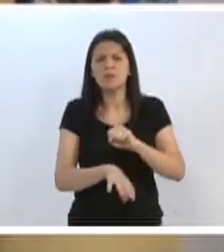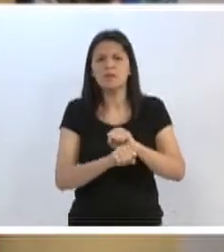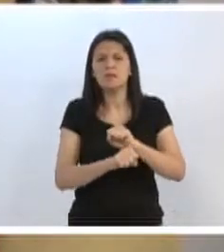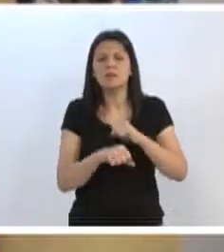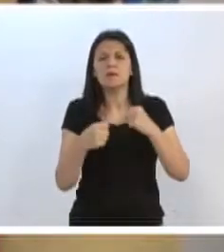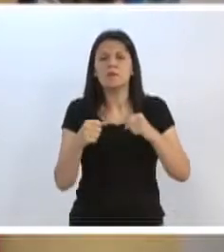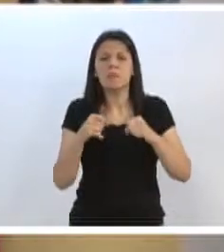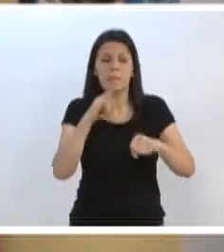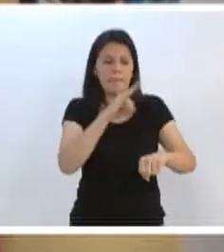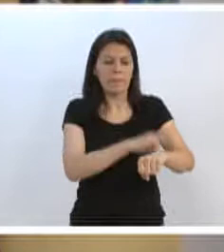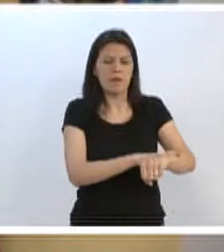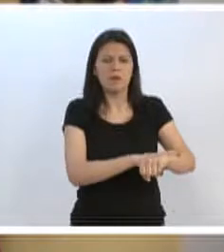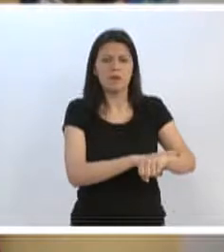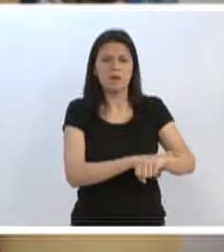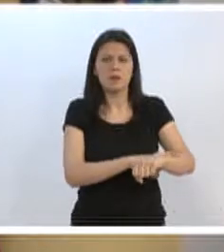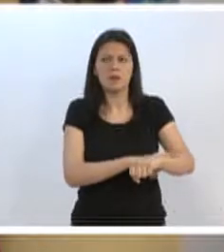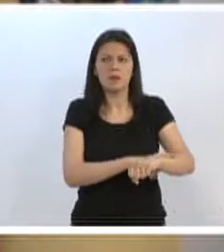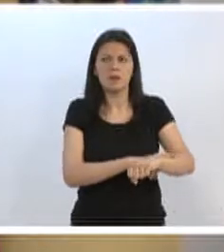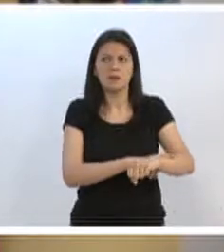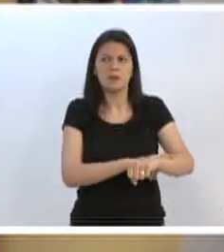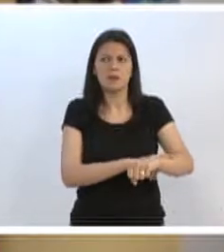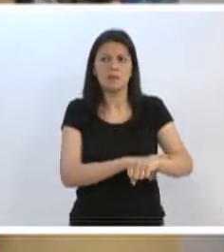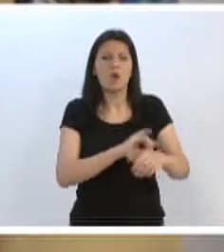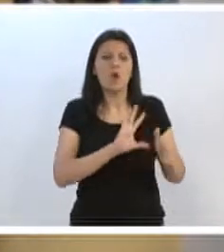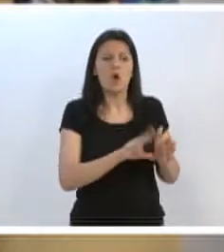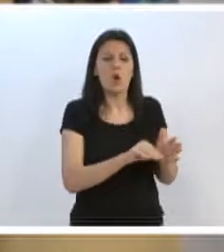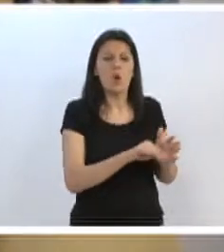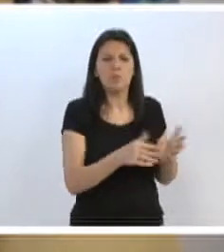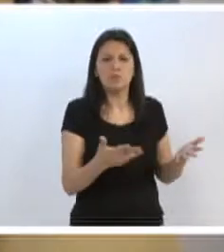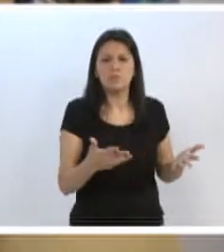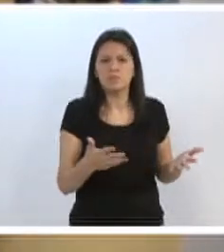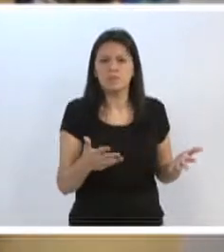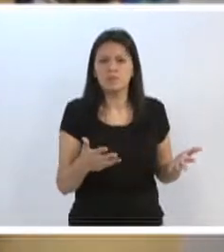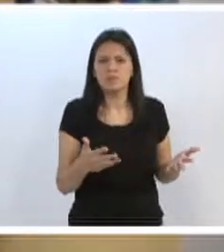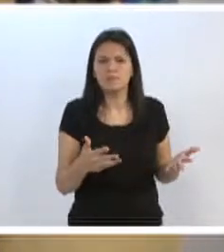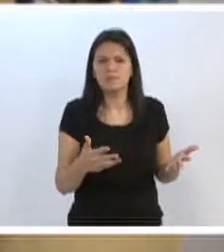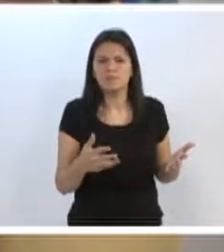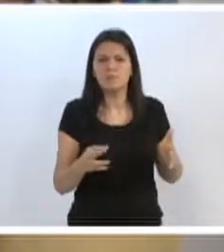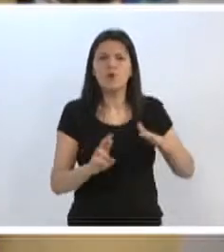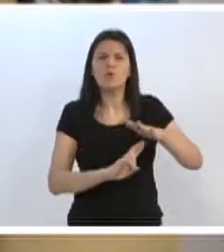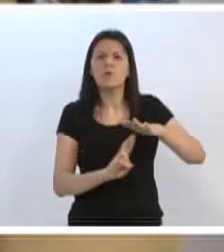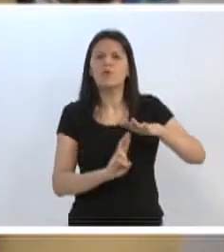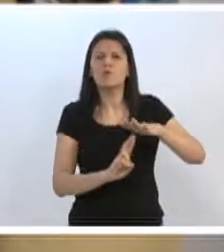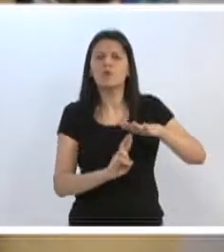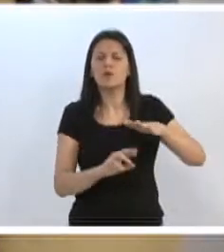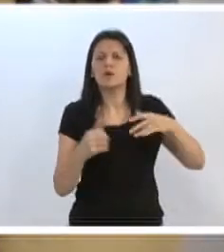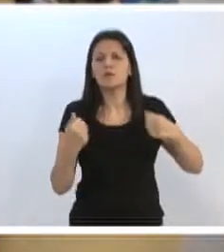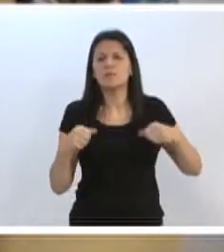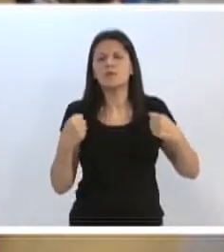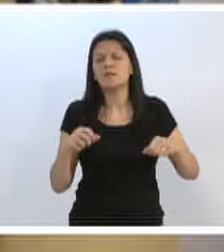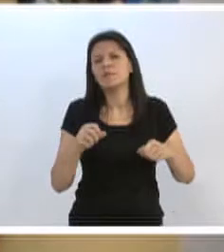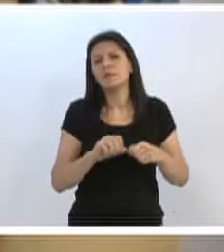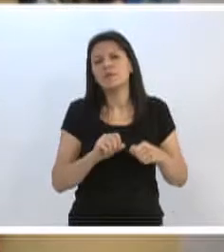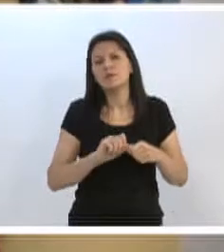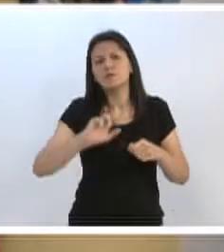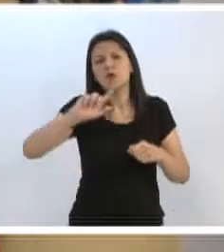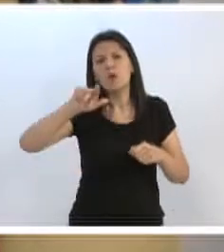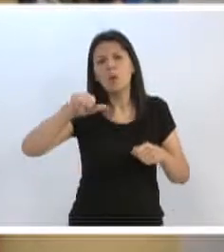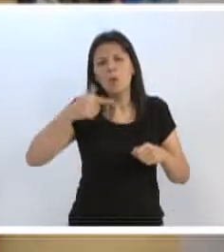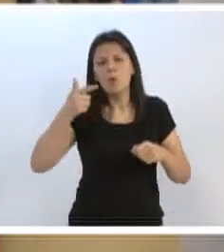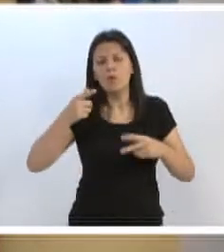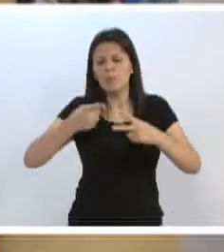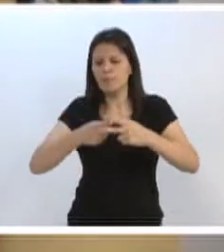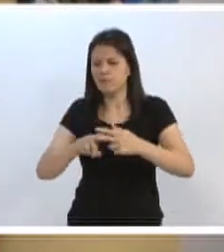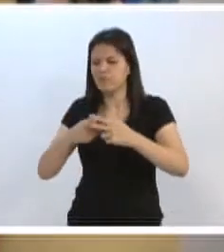no banheiro do CETERB, de depredações de furtos que tinham que, na verdade, lá na rodoviária, tinha que fazer, na verdade, outros gastos que não